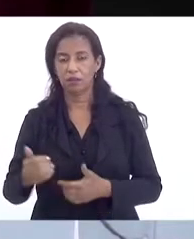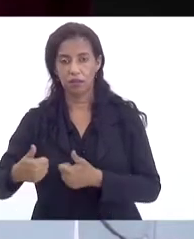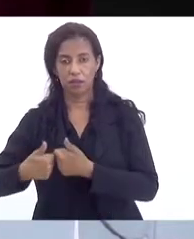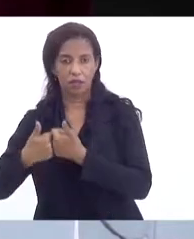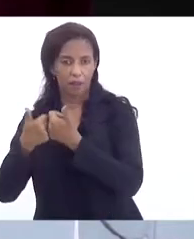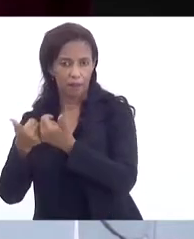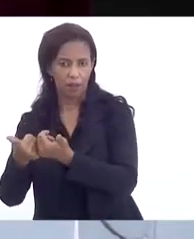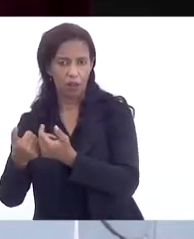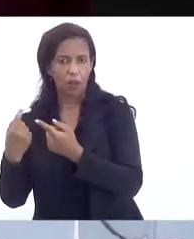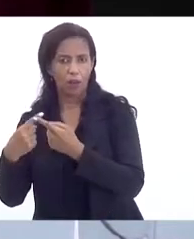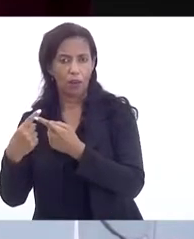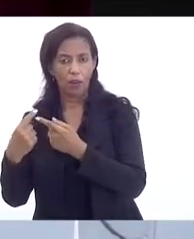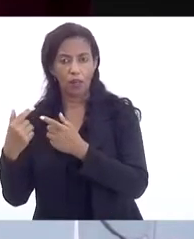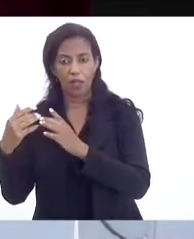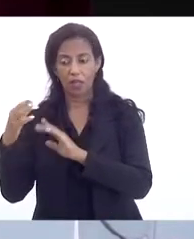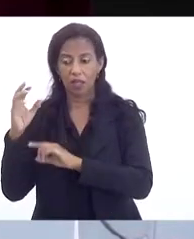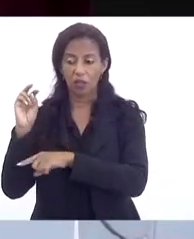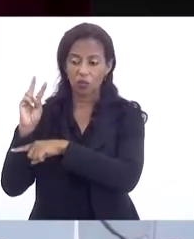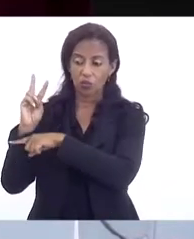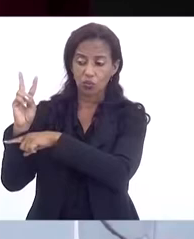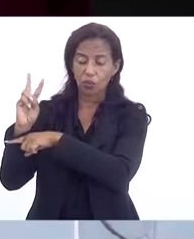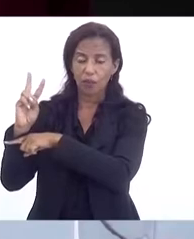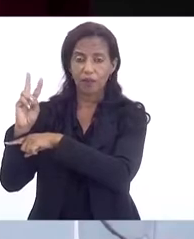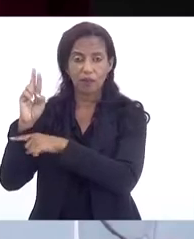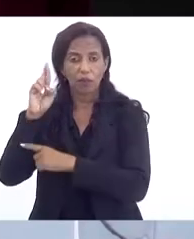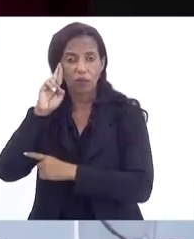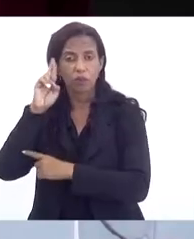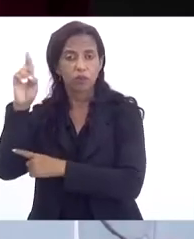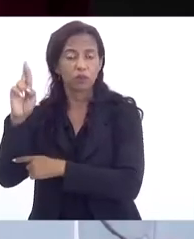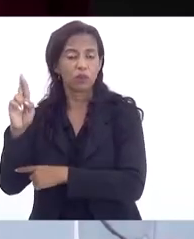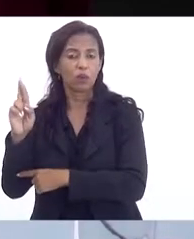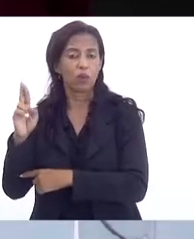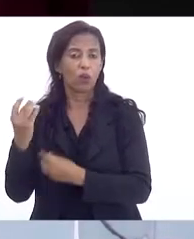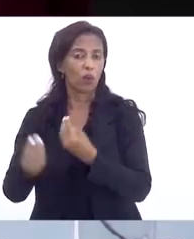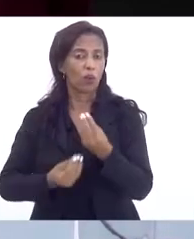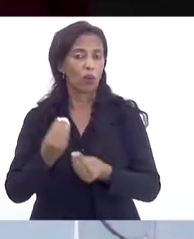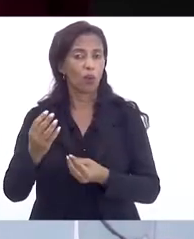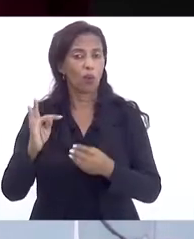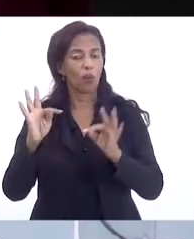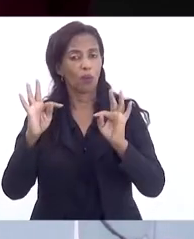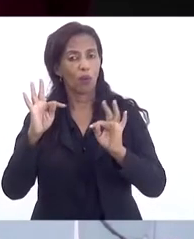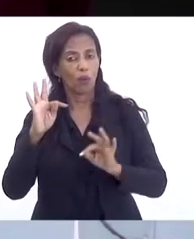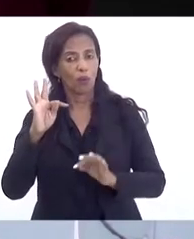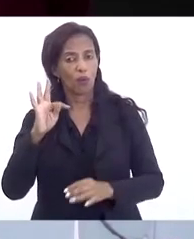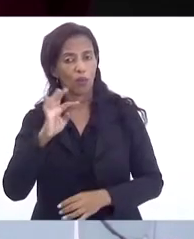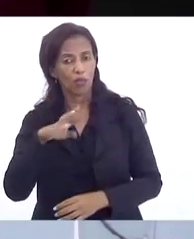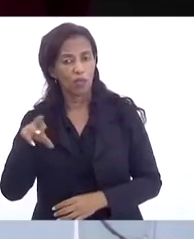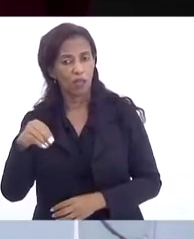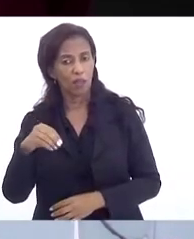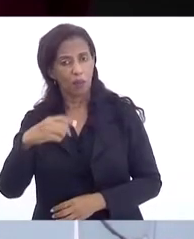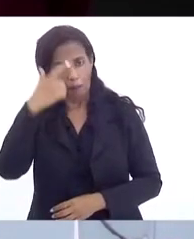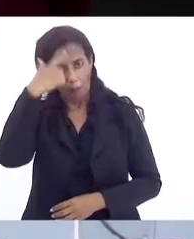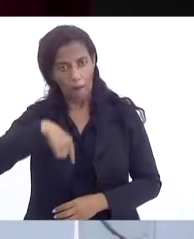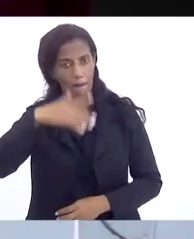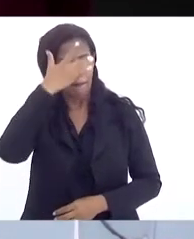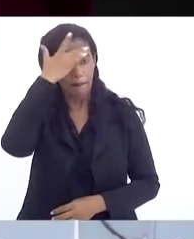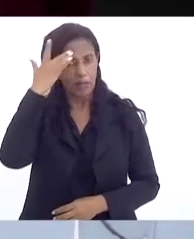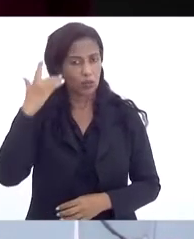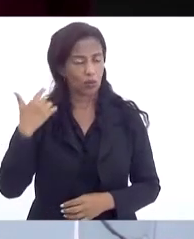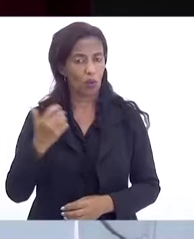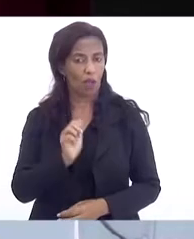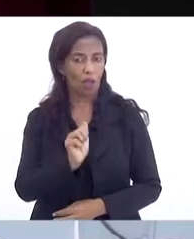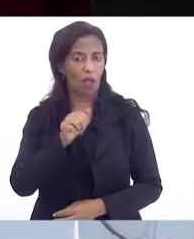têm um órgão de supervisão, né, como temos nas vacinas dos humanos, a